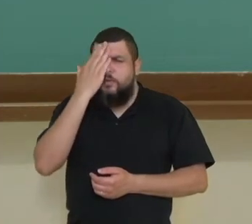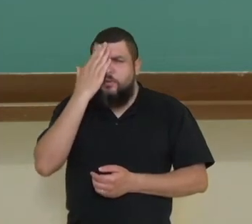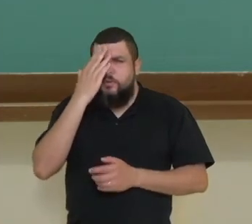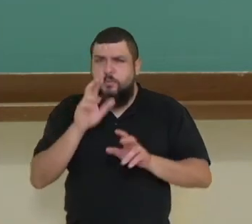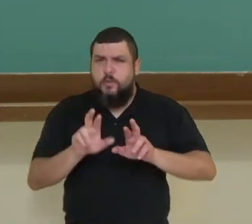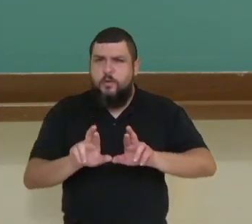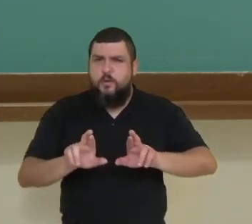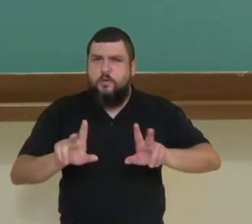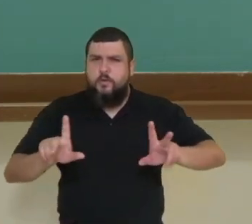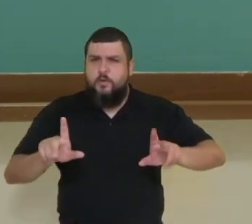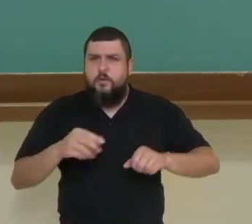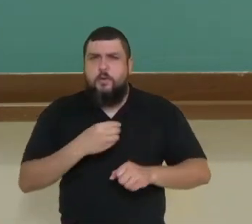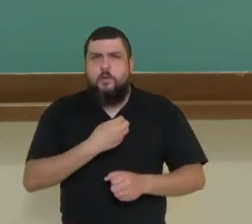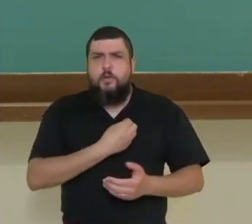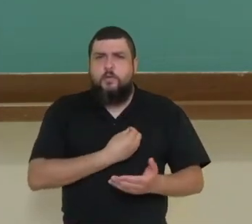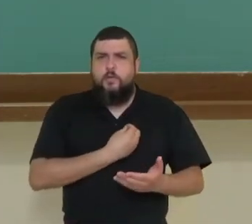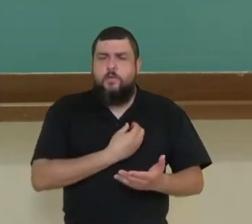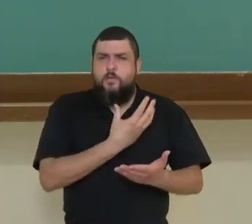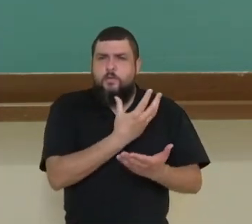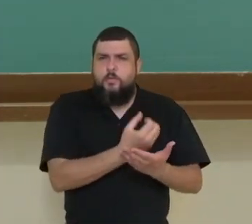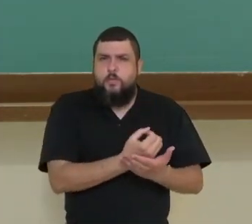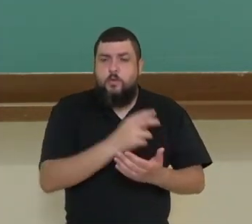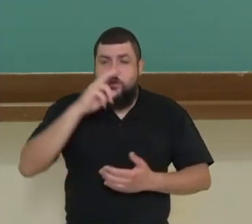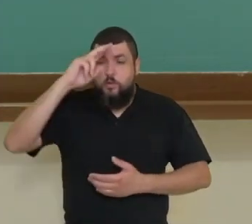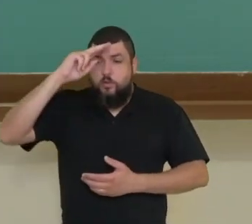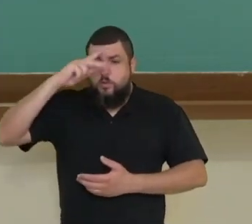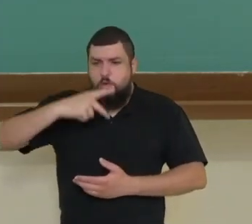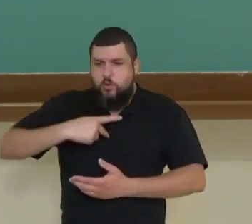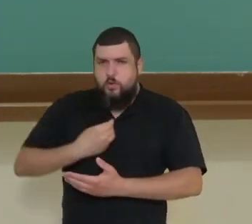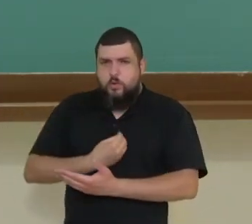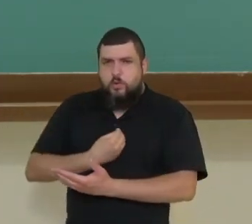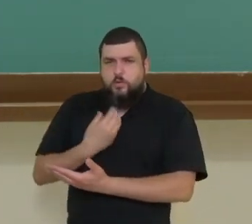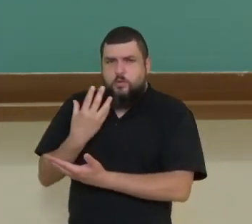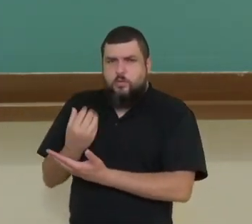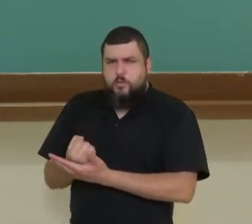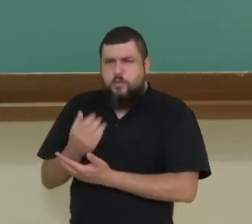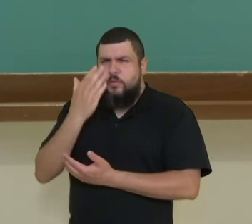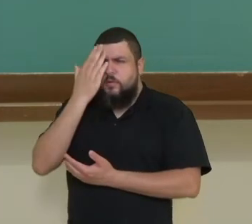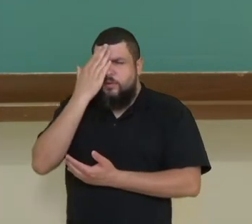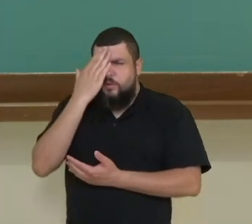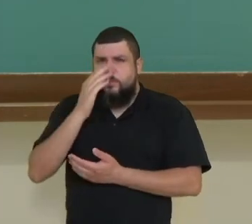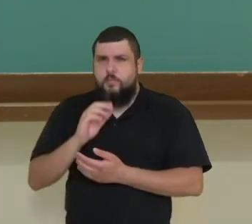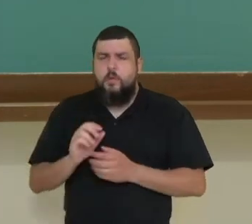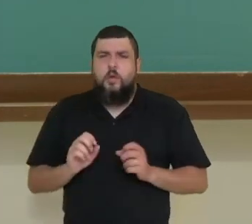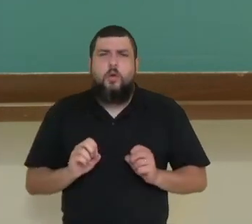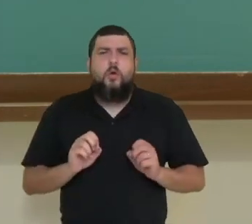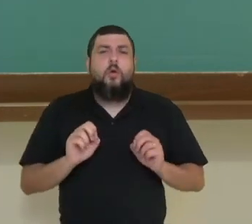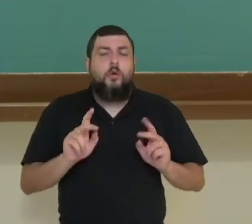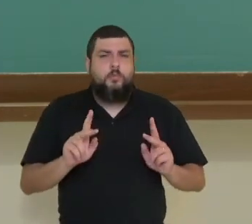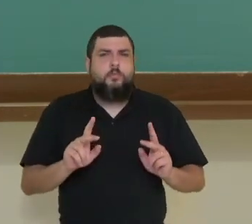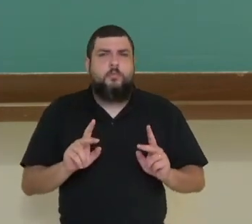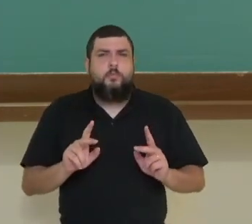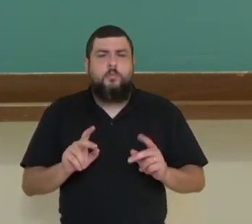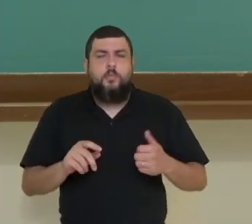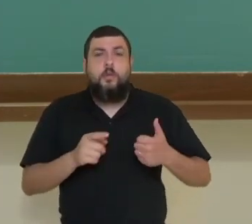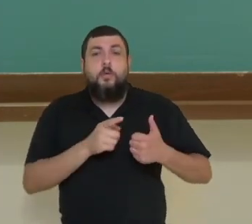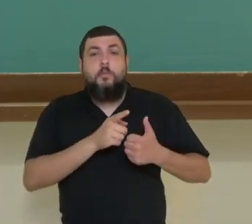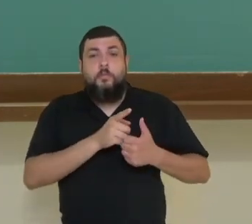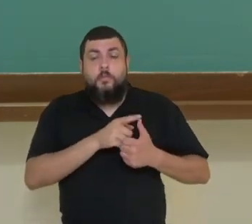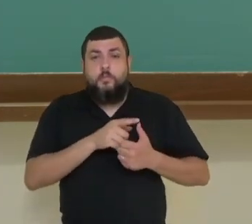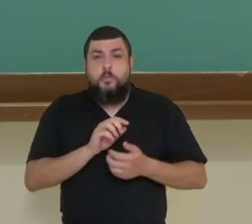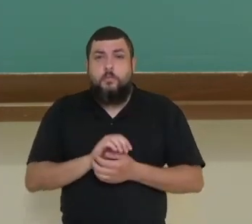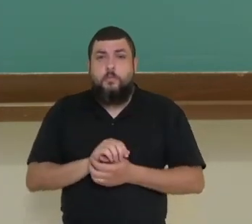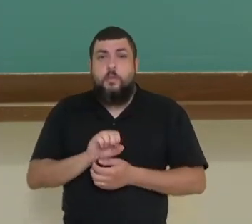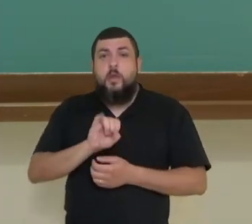entre biografia e autobiografia? Nós já vimos que a primeira diferença qual é? Se for em